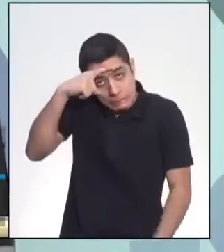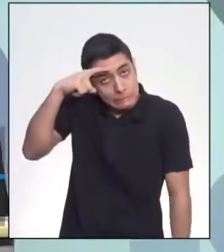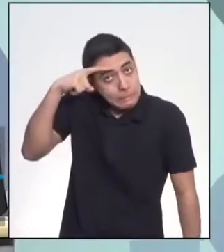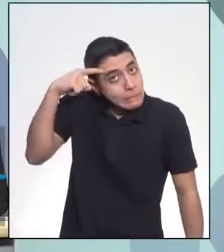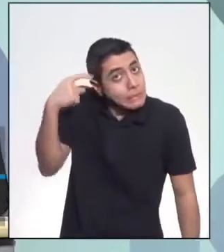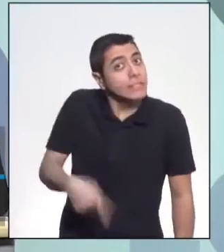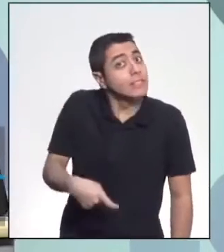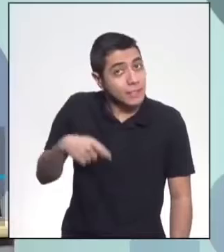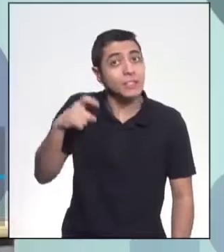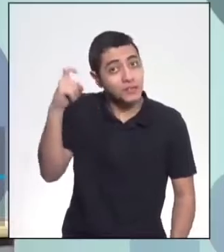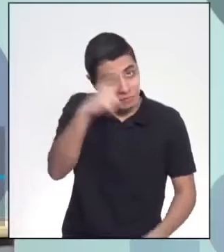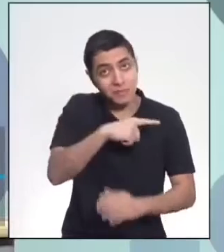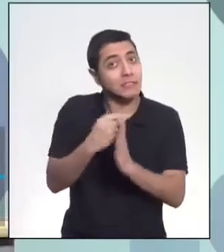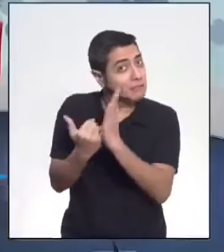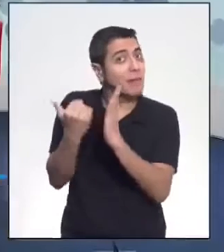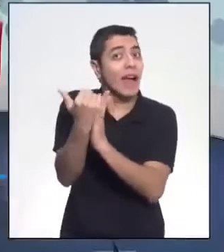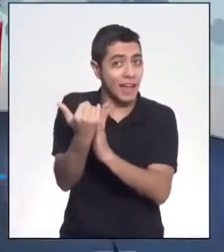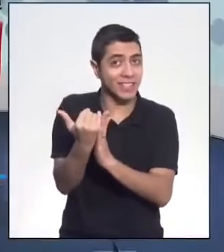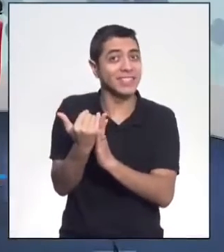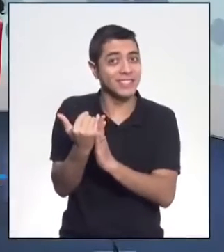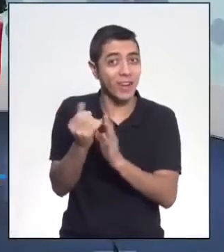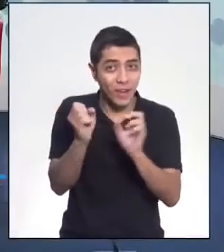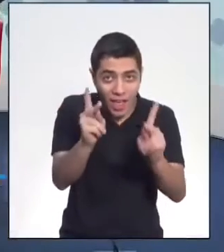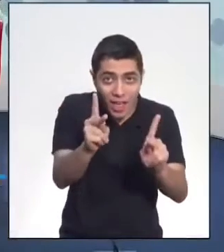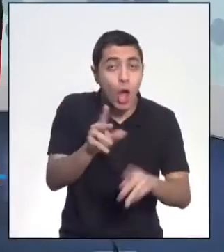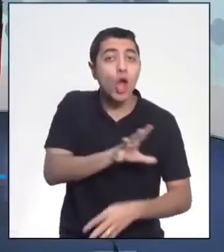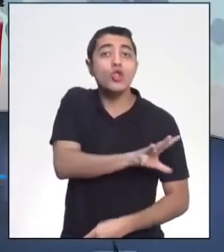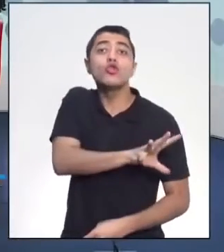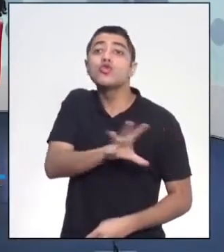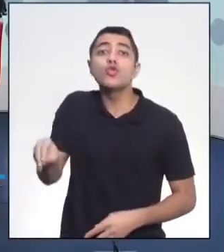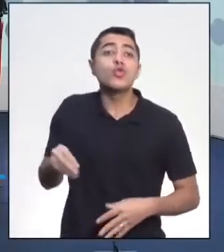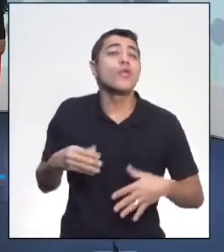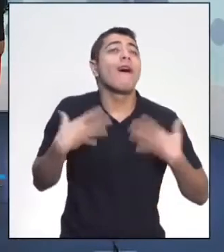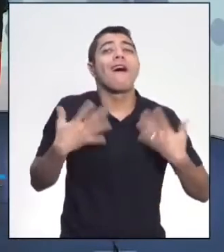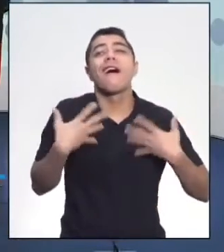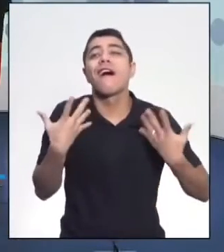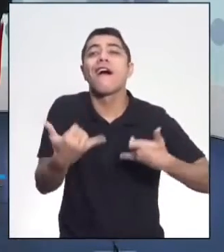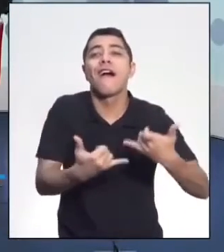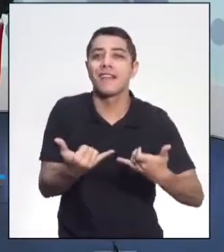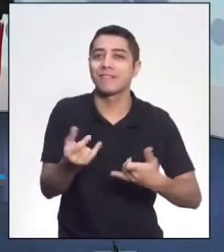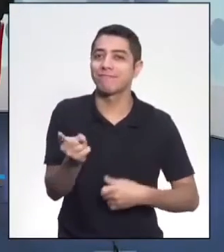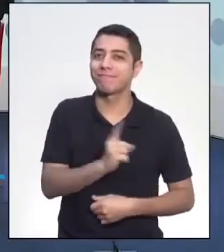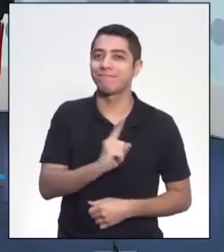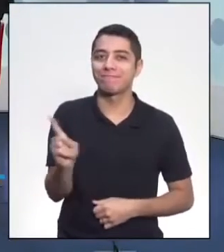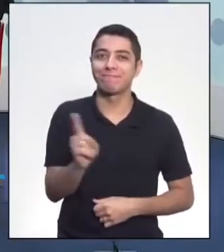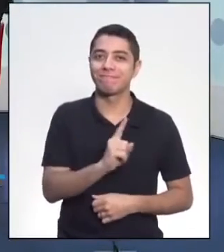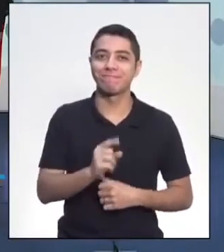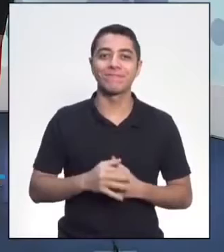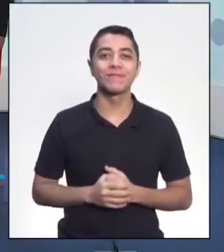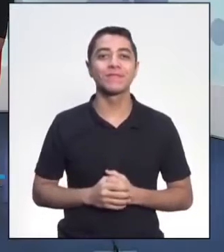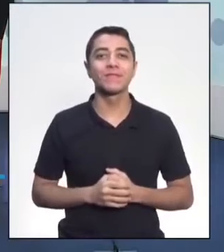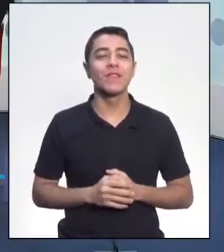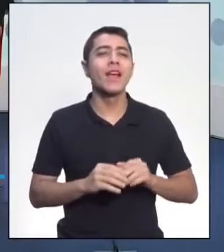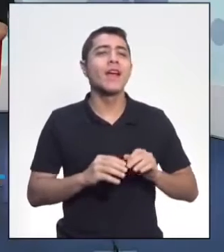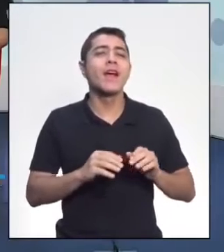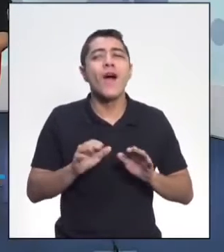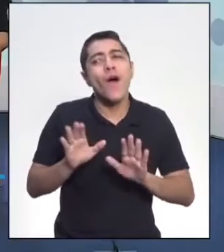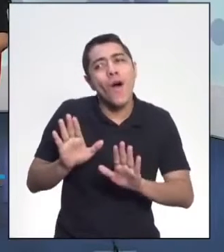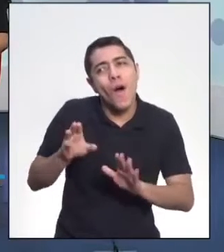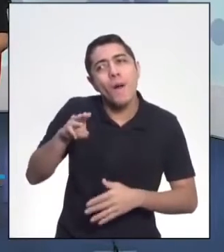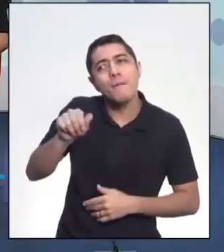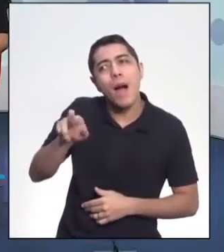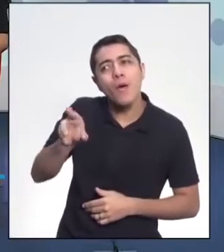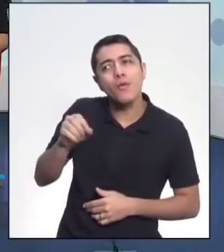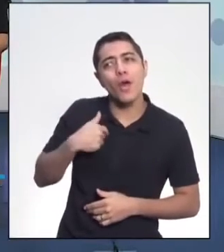vamos talhar. Nem tudo é divertido. Vou me não, repetir. Não, nem tudo ô é Mauro, divertido. mas eu gosto de gramática. Pra mim é divertido, você não é,